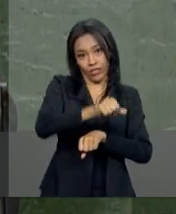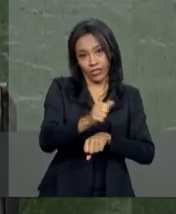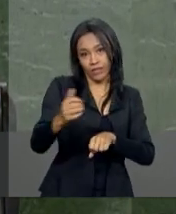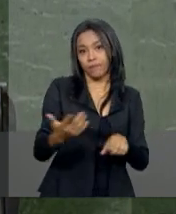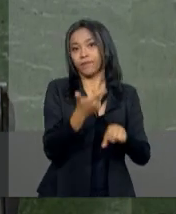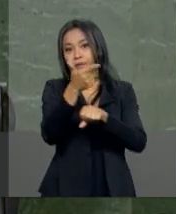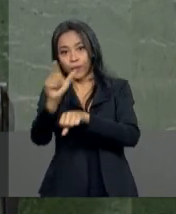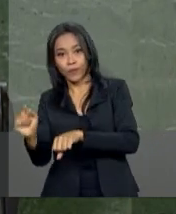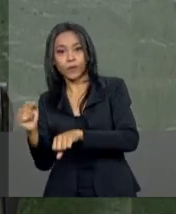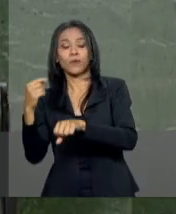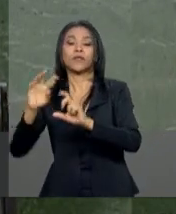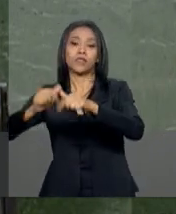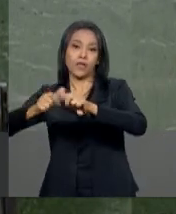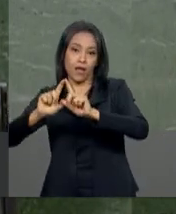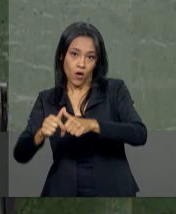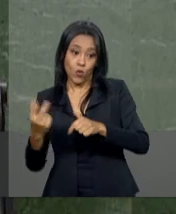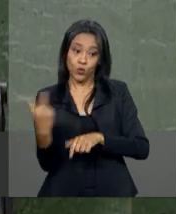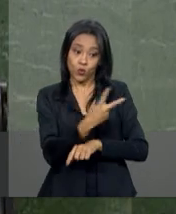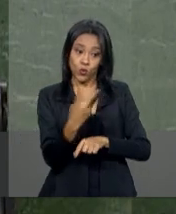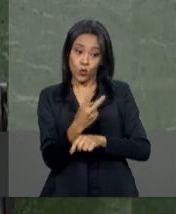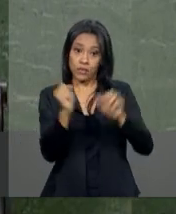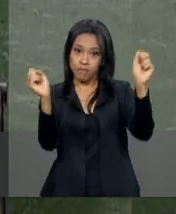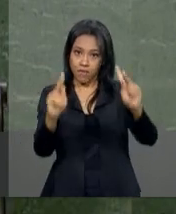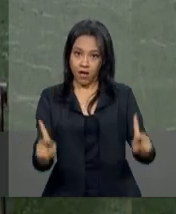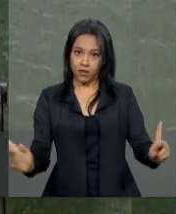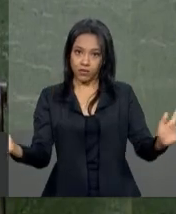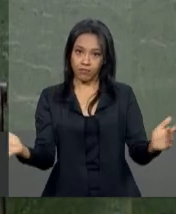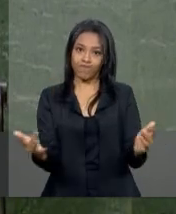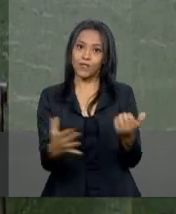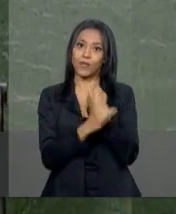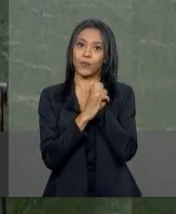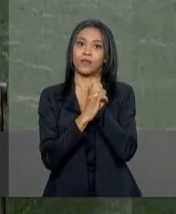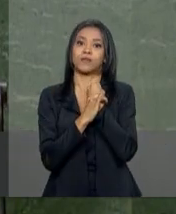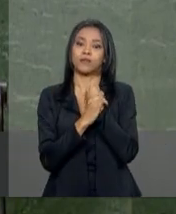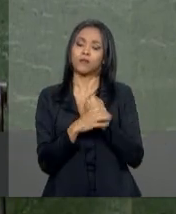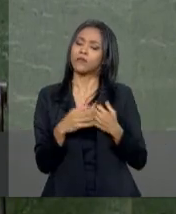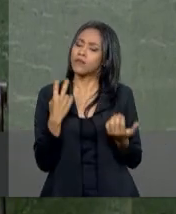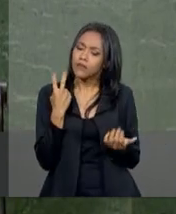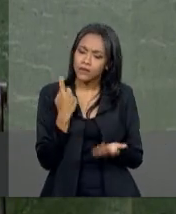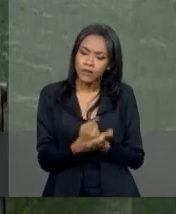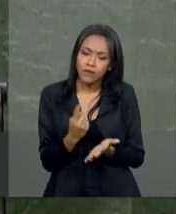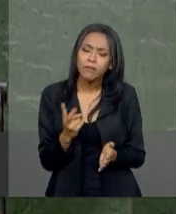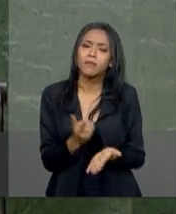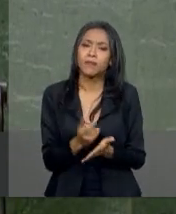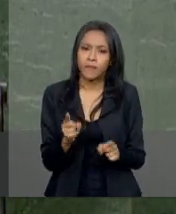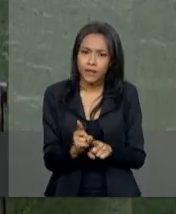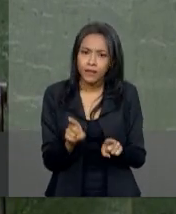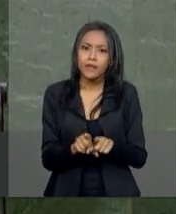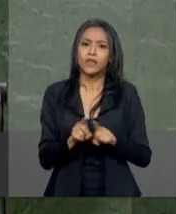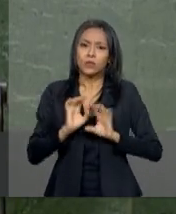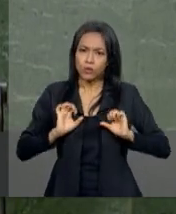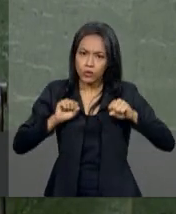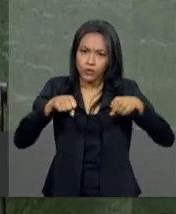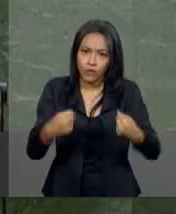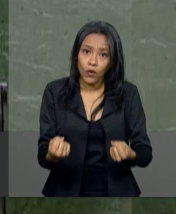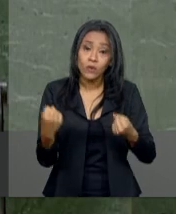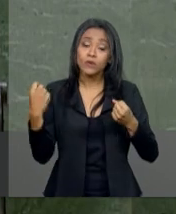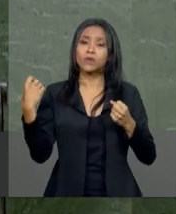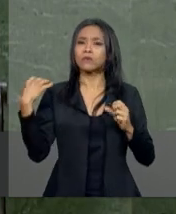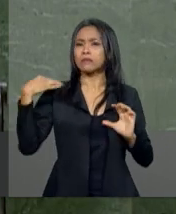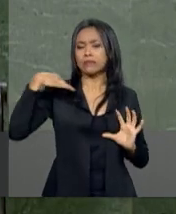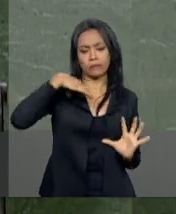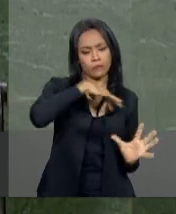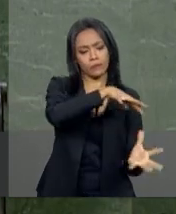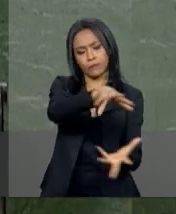segurança do mesmo modo nós saudamos os esforços internacionais para pôr termo